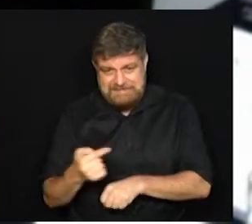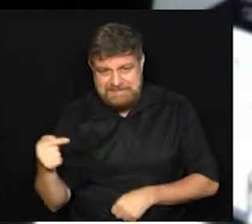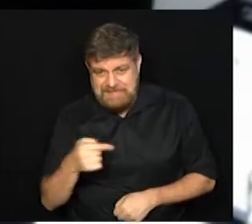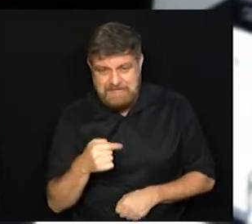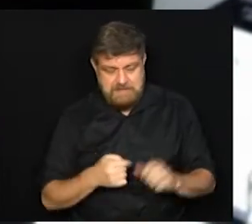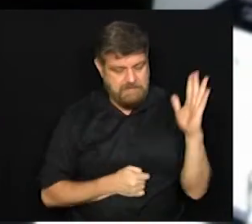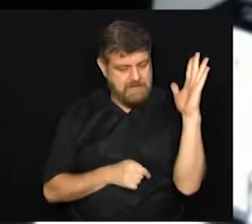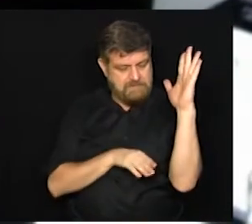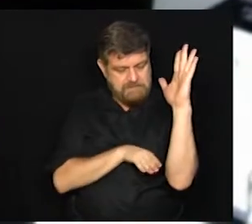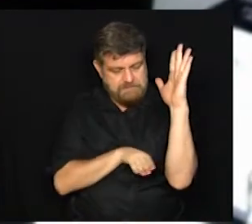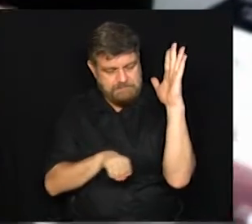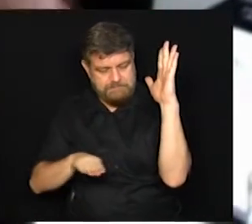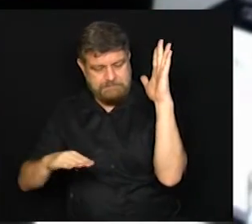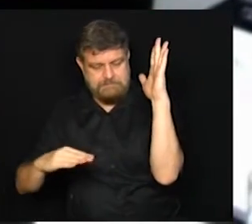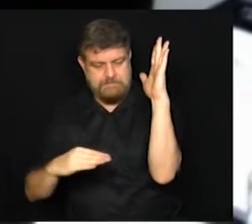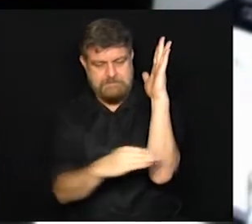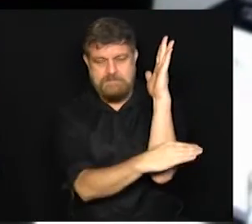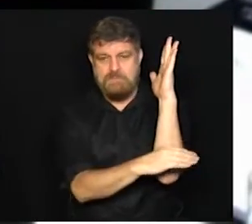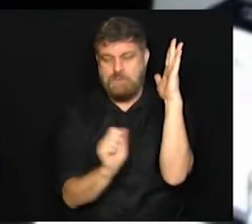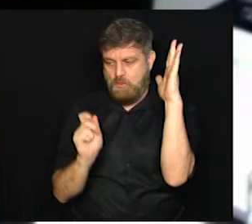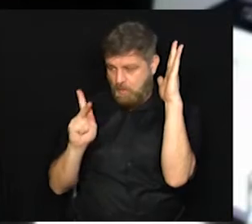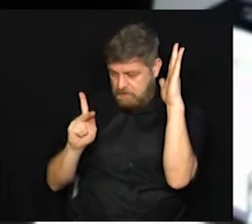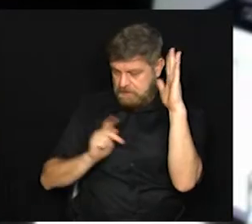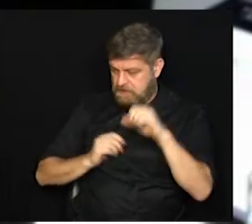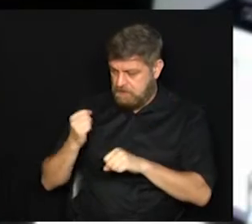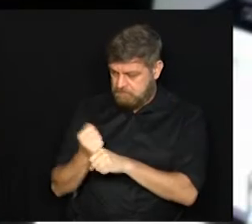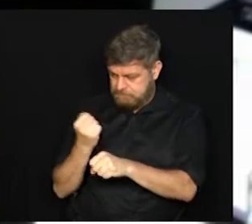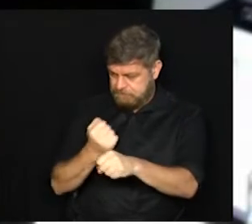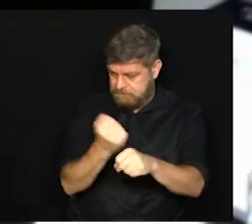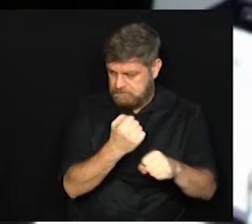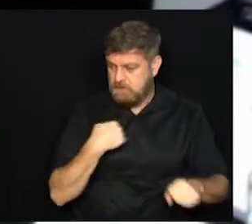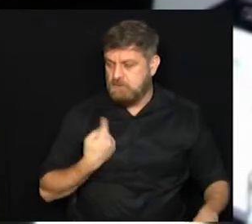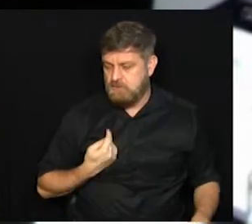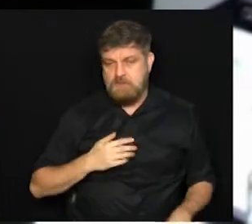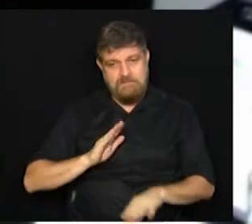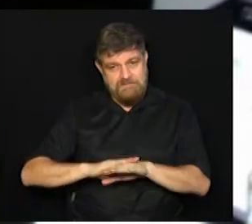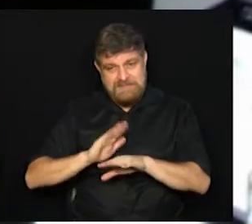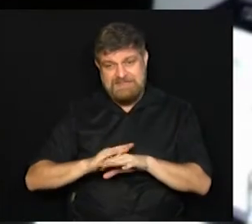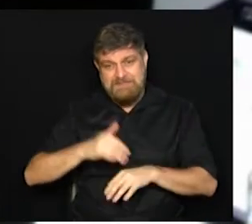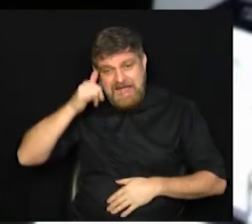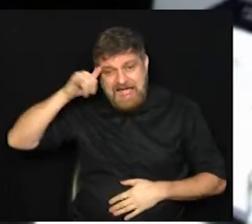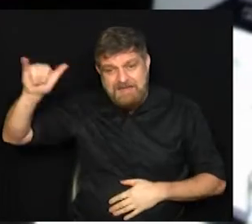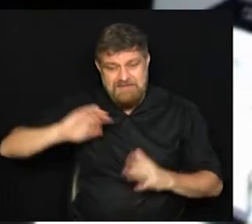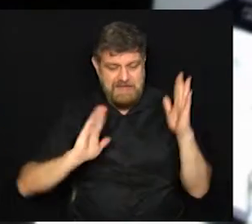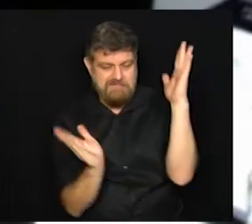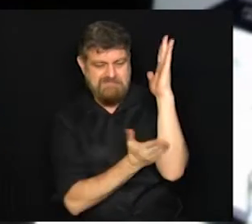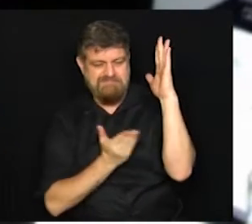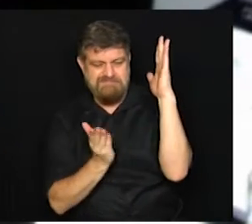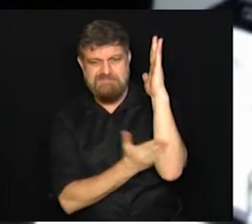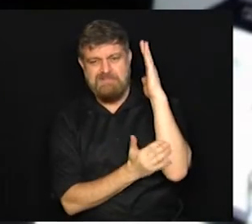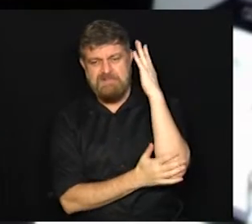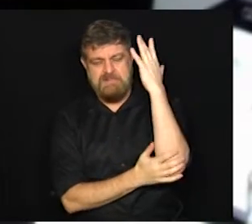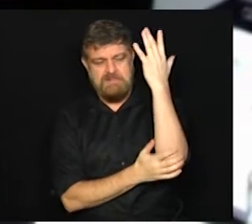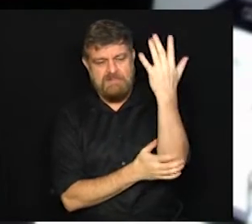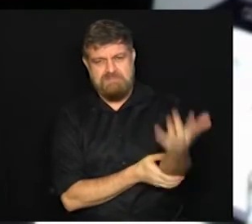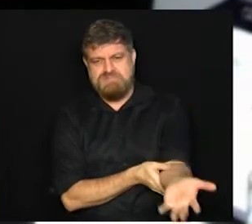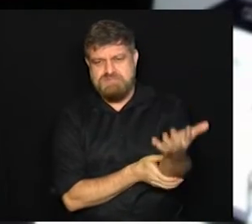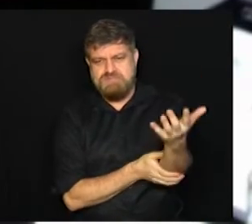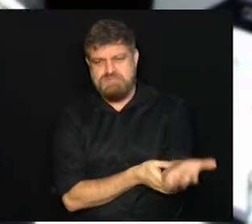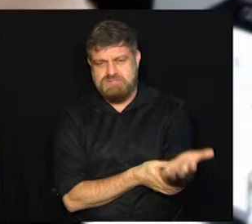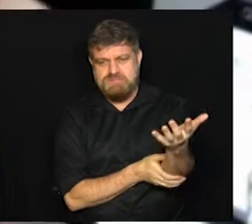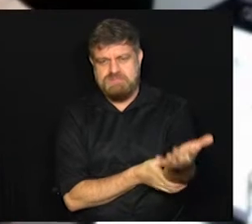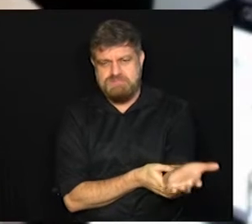de uma árvore, precisa fazer, claro que nós vamos fazer, né? Para tentar evitar, para ter